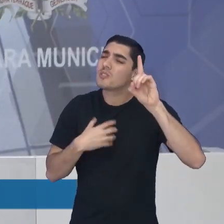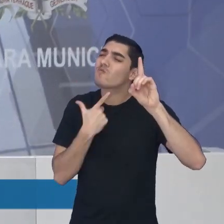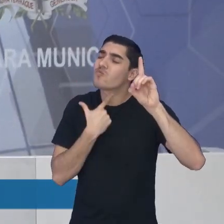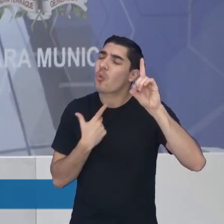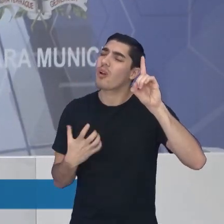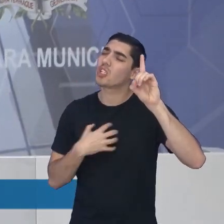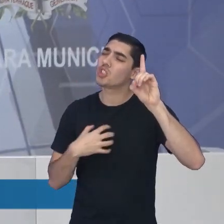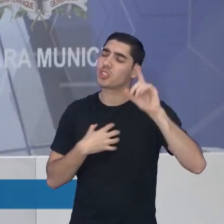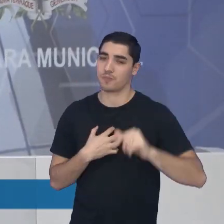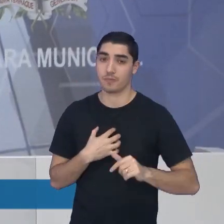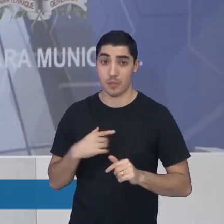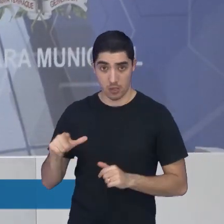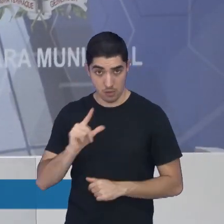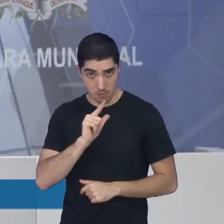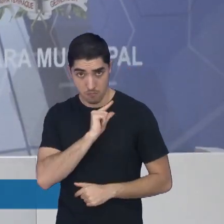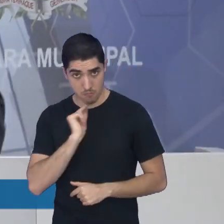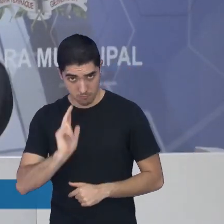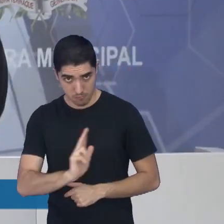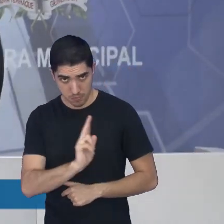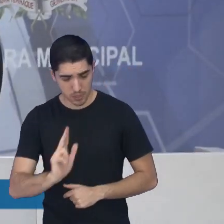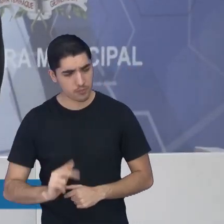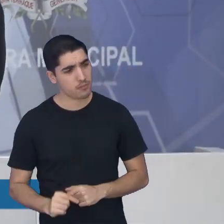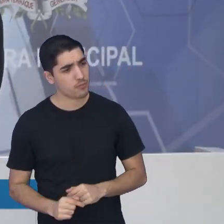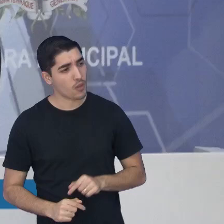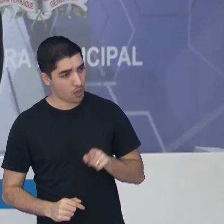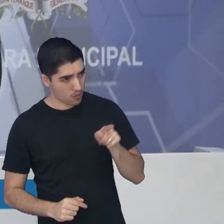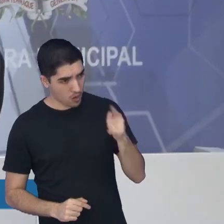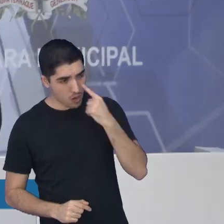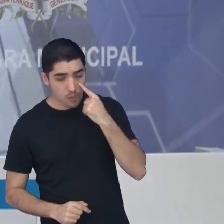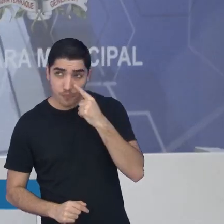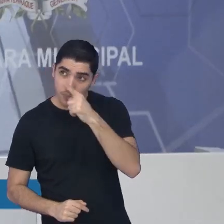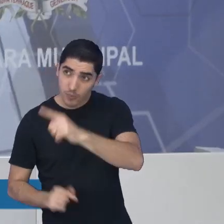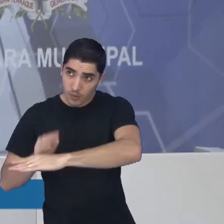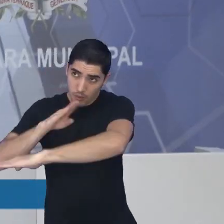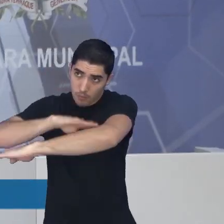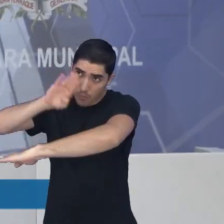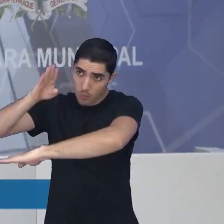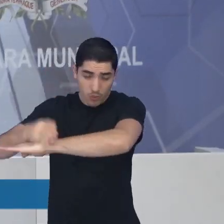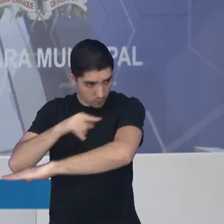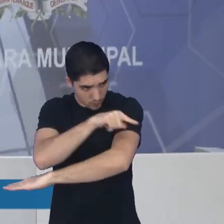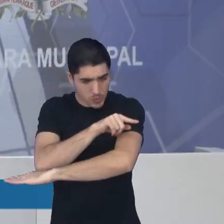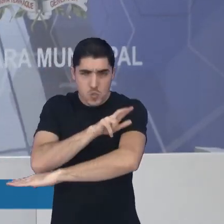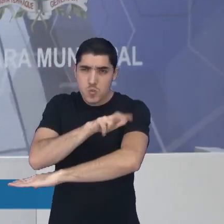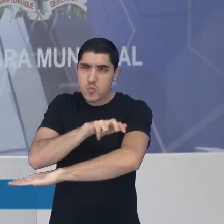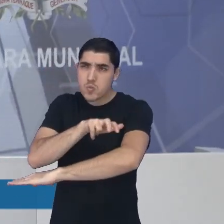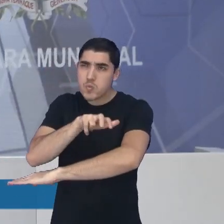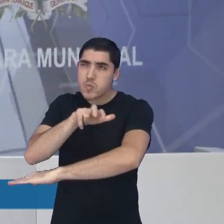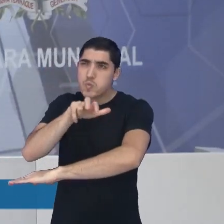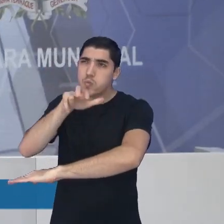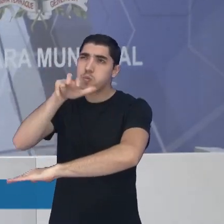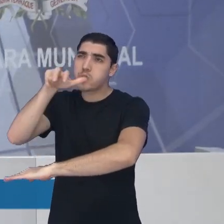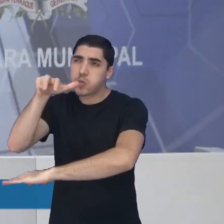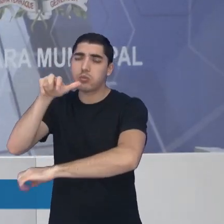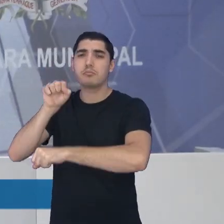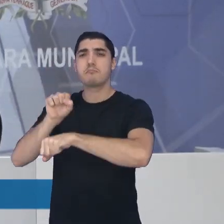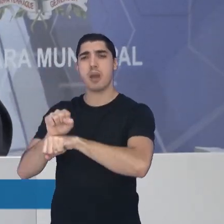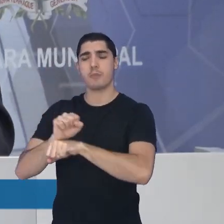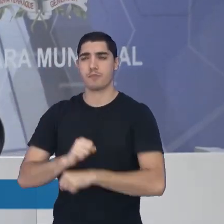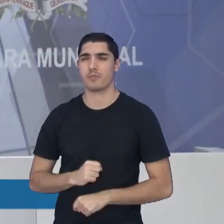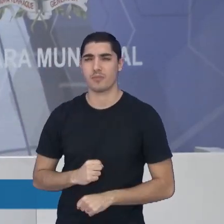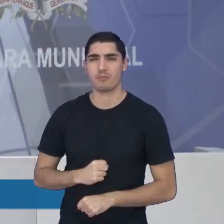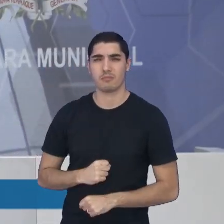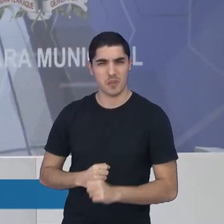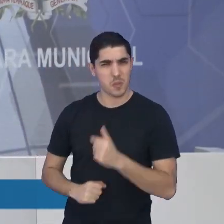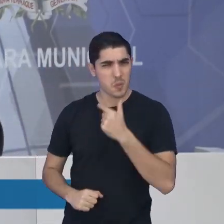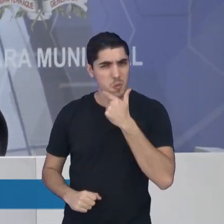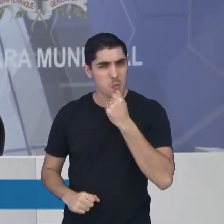E o monge falou para ele: suba até o alto daquela montanha e fique lá. E o rapaz, não entendendo